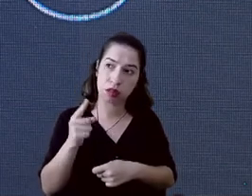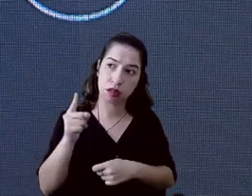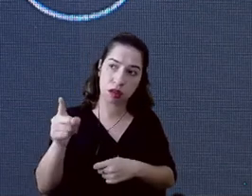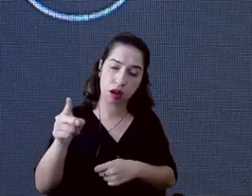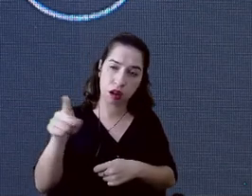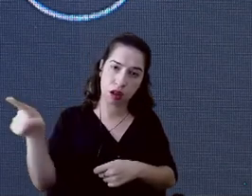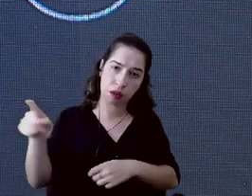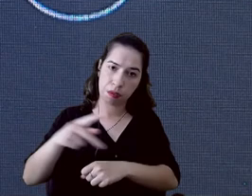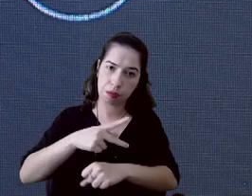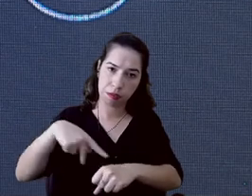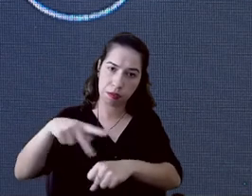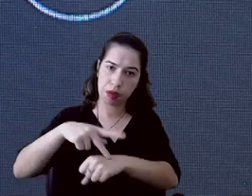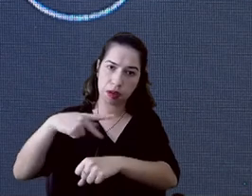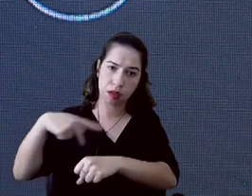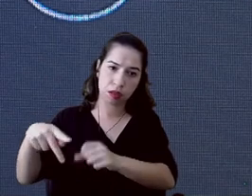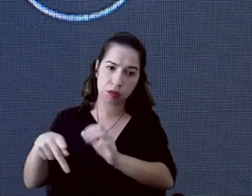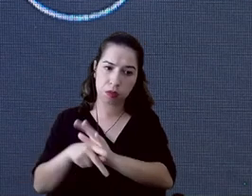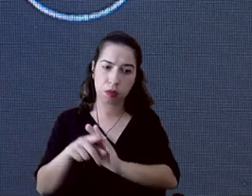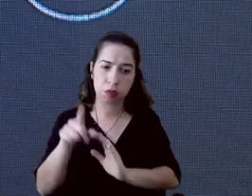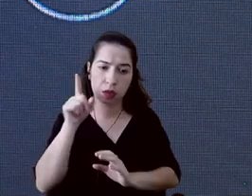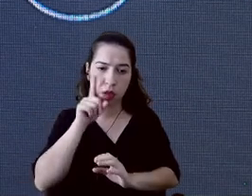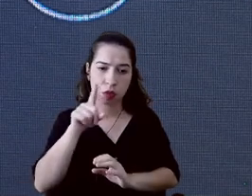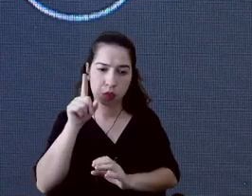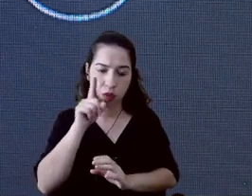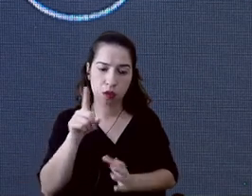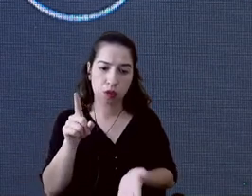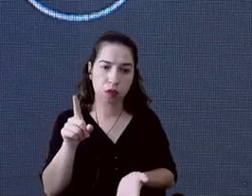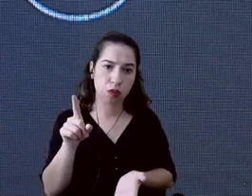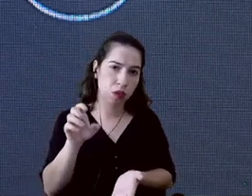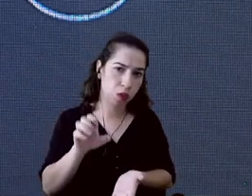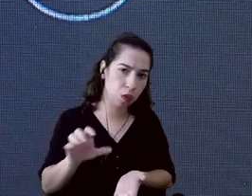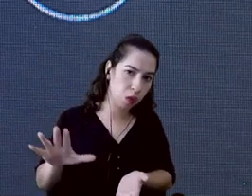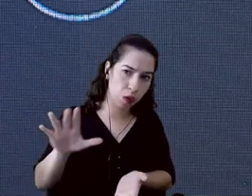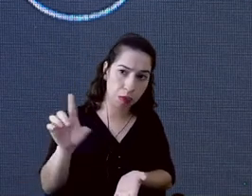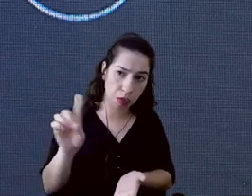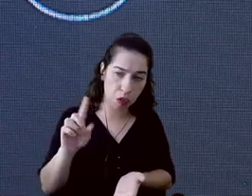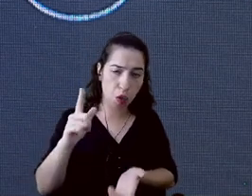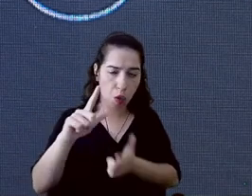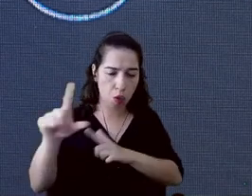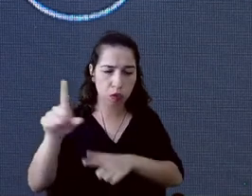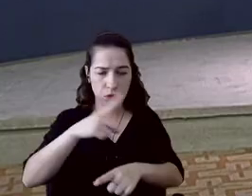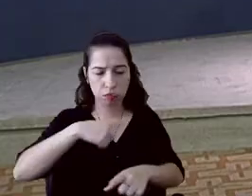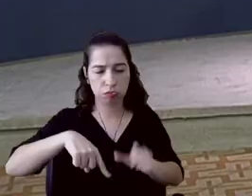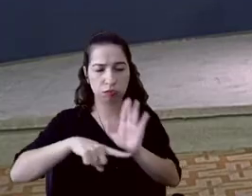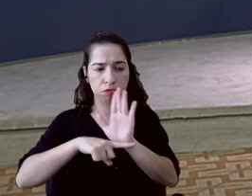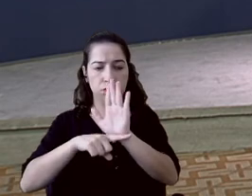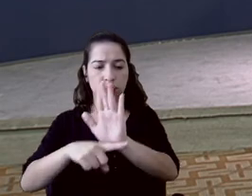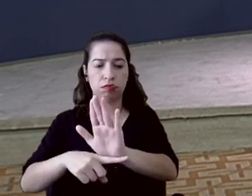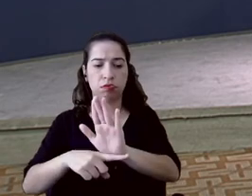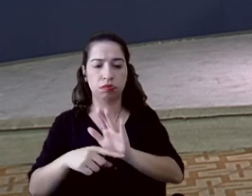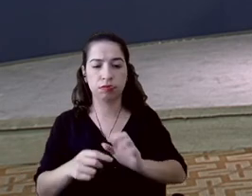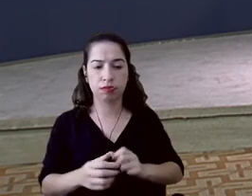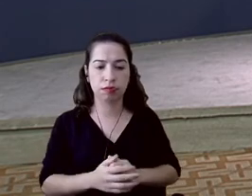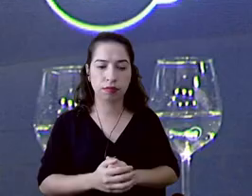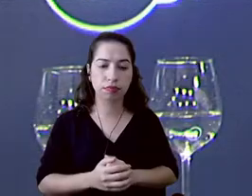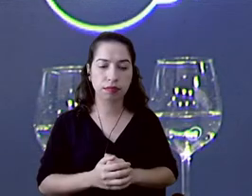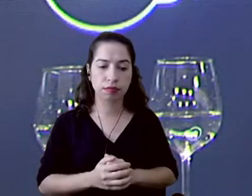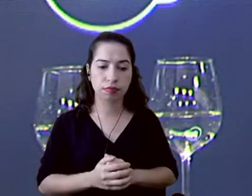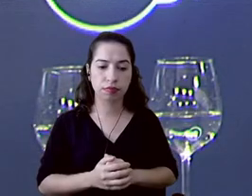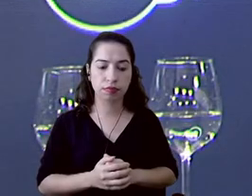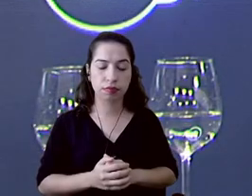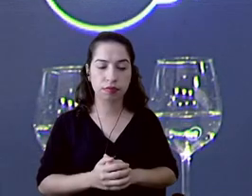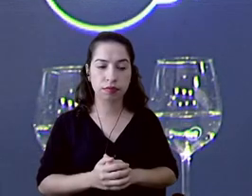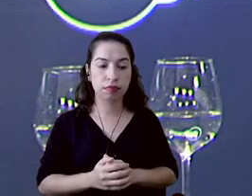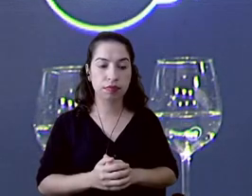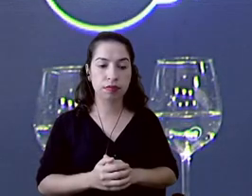Estados Unidos Europa e aí a gente tá aqui para serviço não ótimo e tentar entender